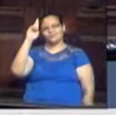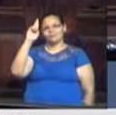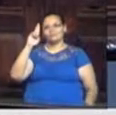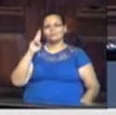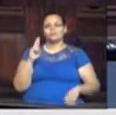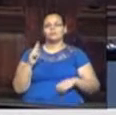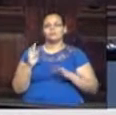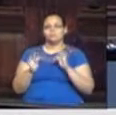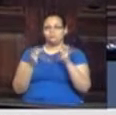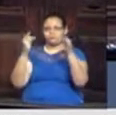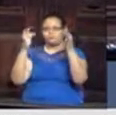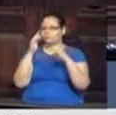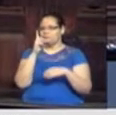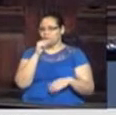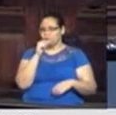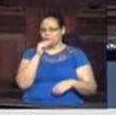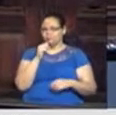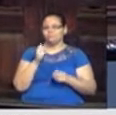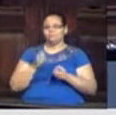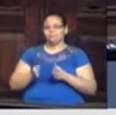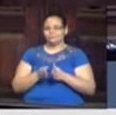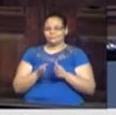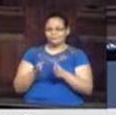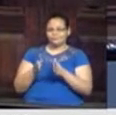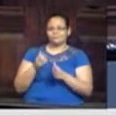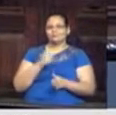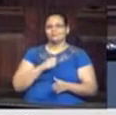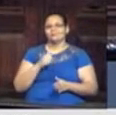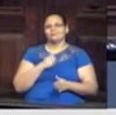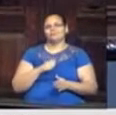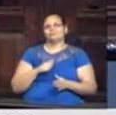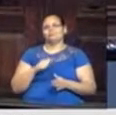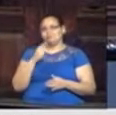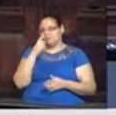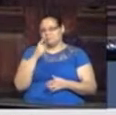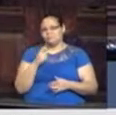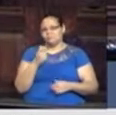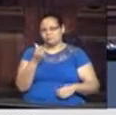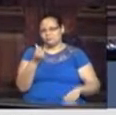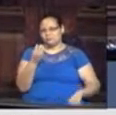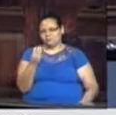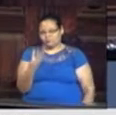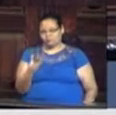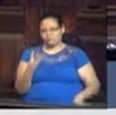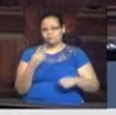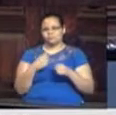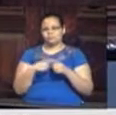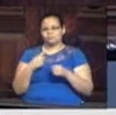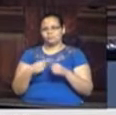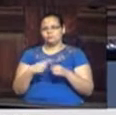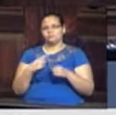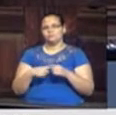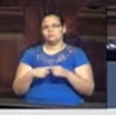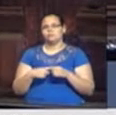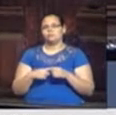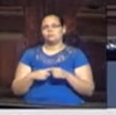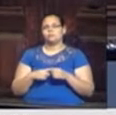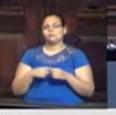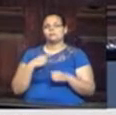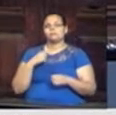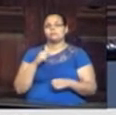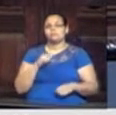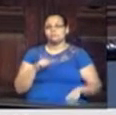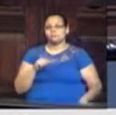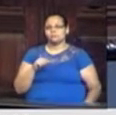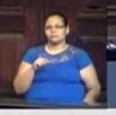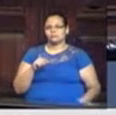o tratamento de água e esgoto de 64 dos nossos 92 municípios e o fornecimento, a